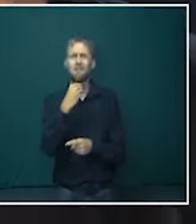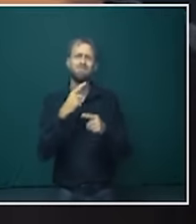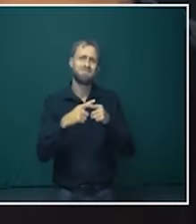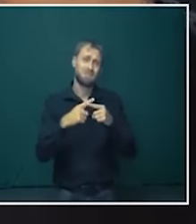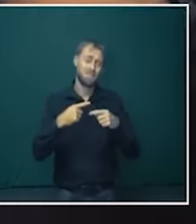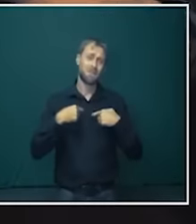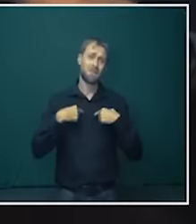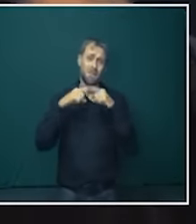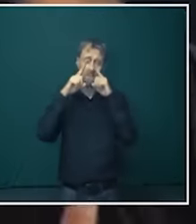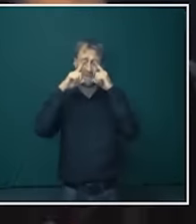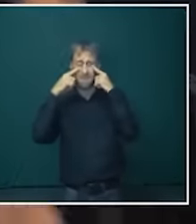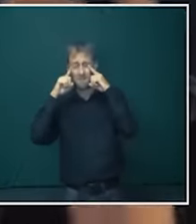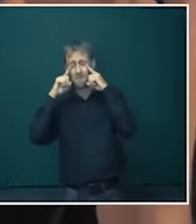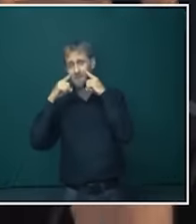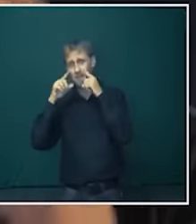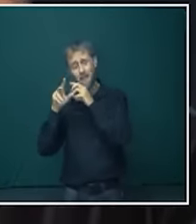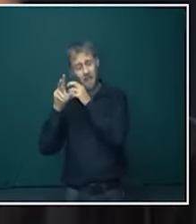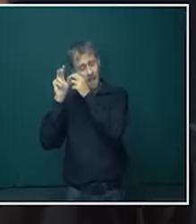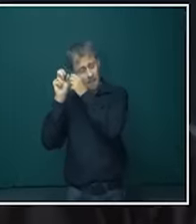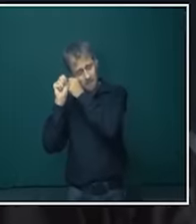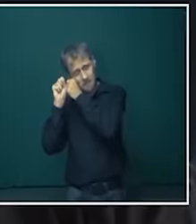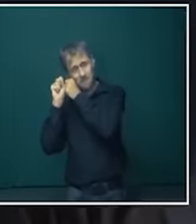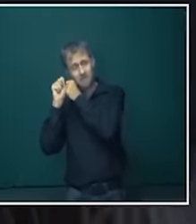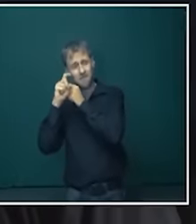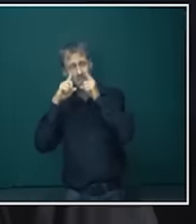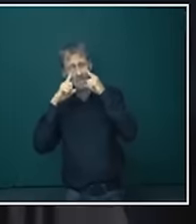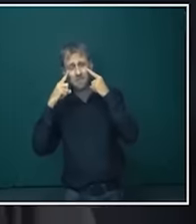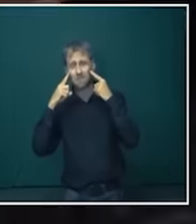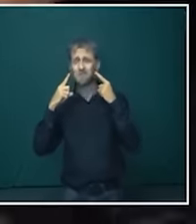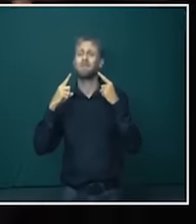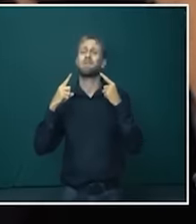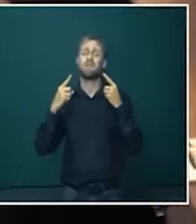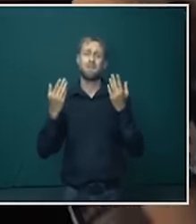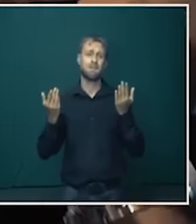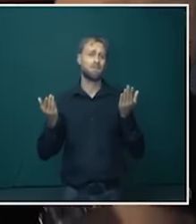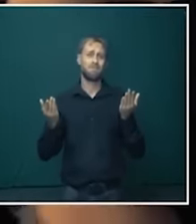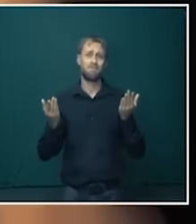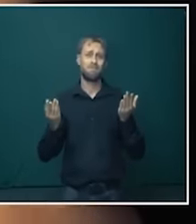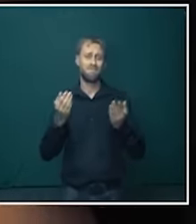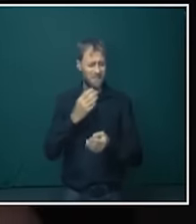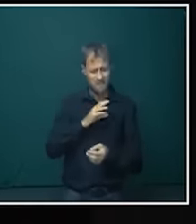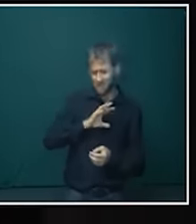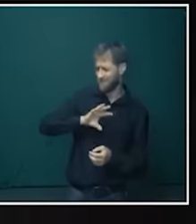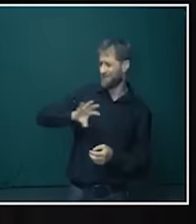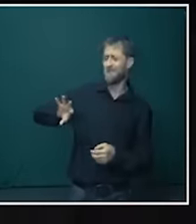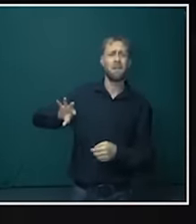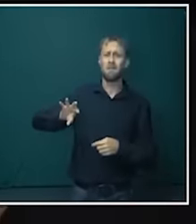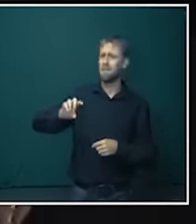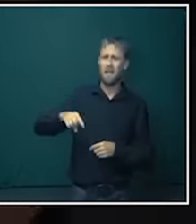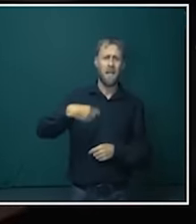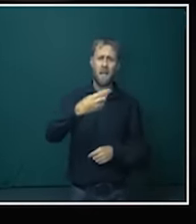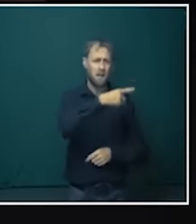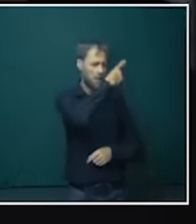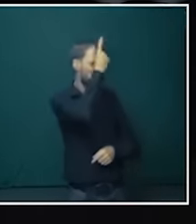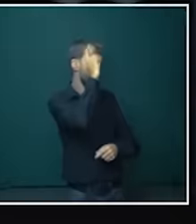eu chorei a noite toda. Eu não quero outra